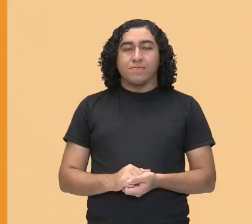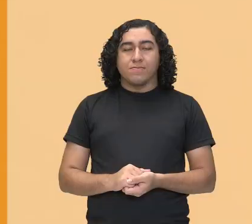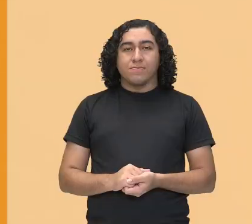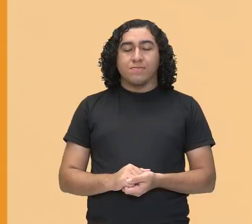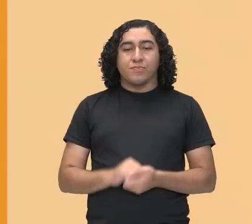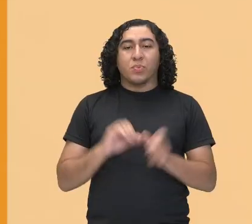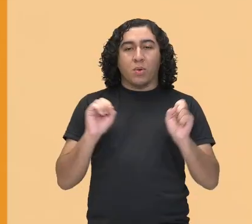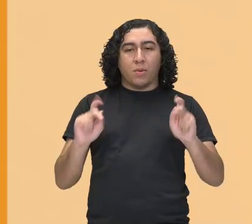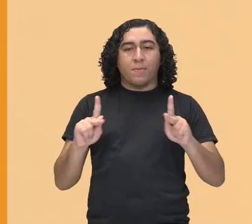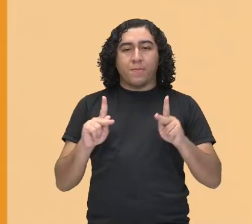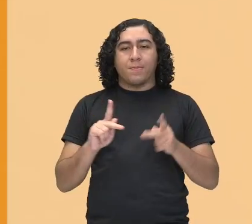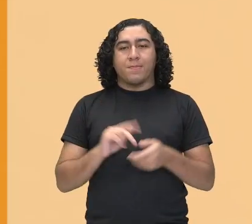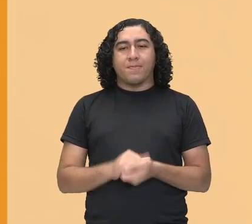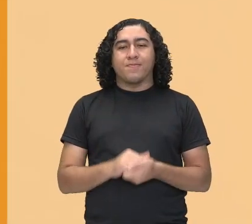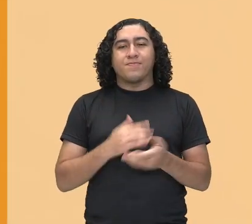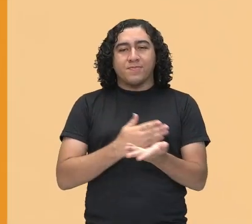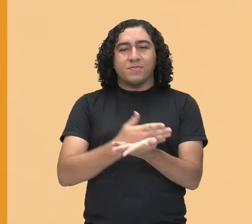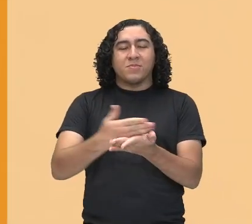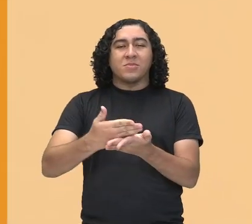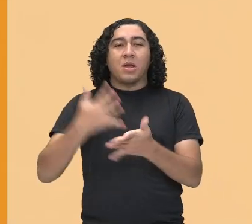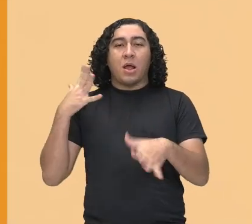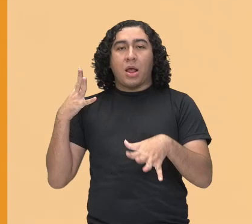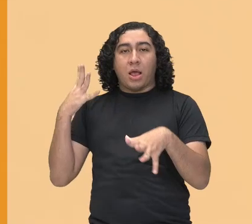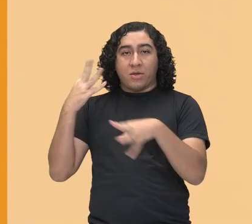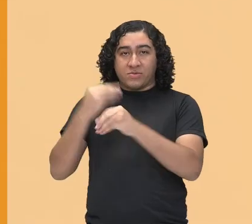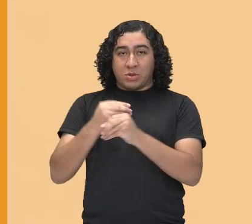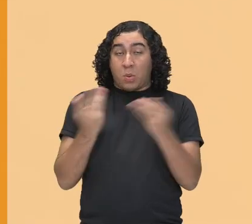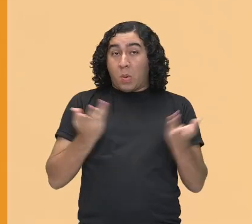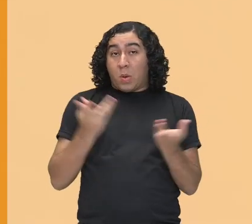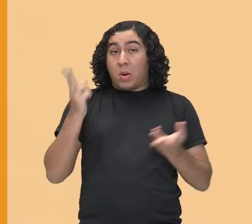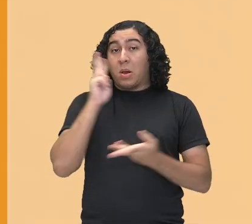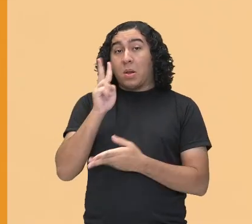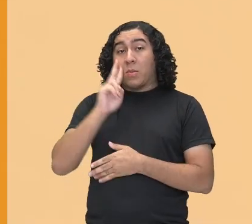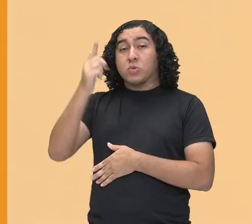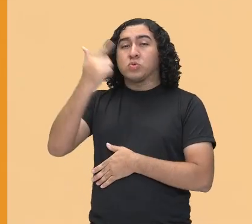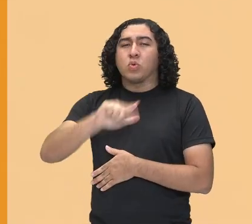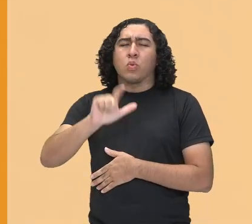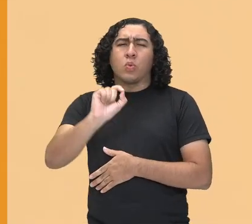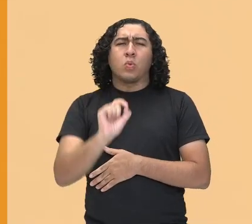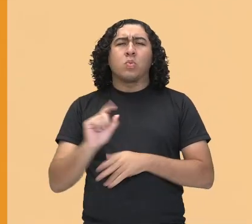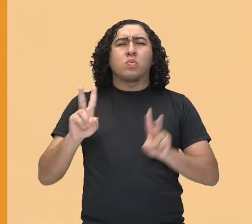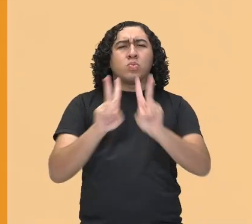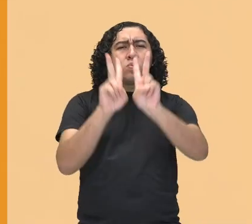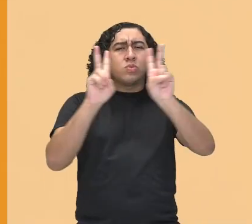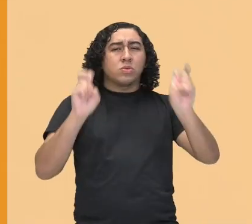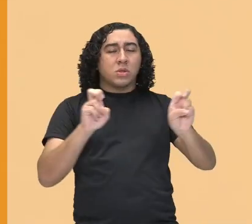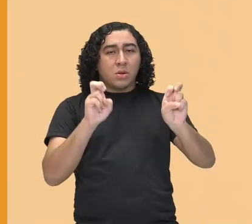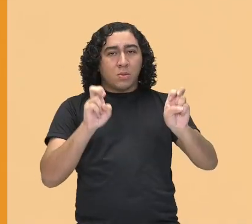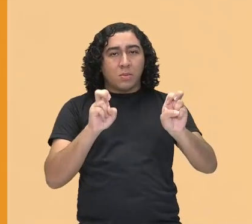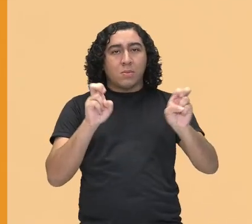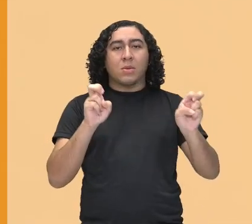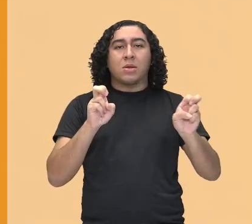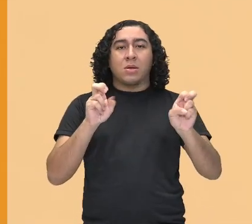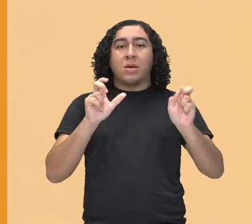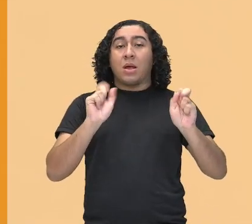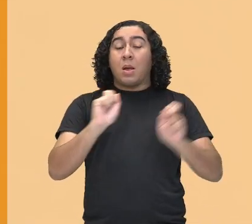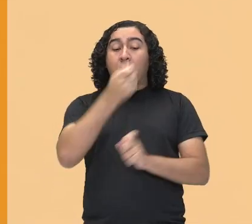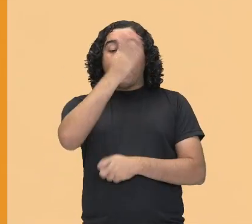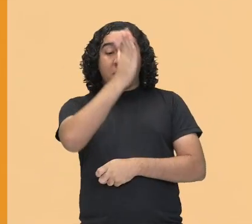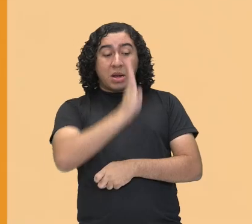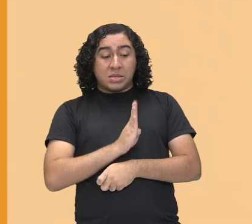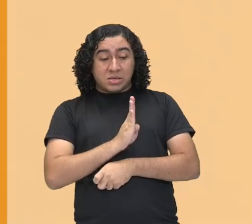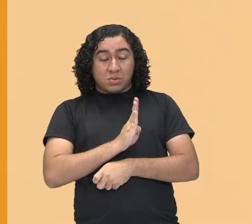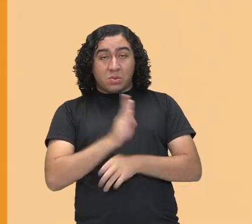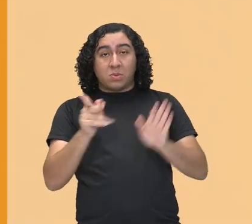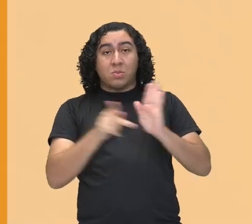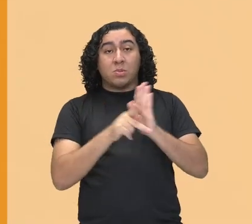Muito bem, então vamos iniciar a nossa revisão relembrando um pouco sobre a questão do Brasil no ranking